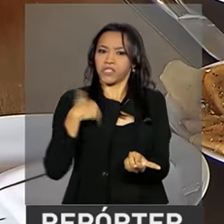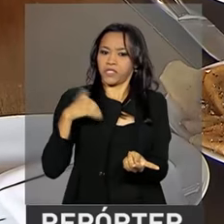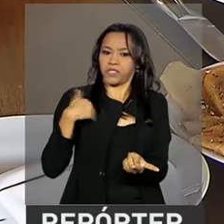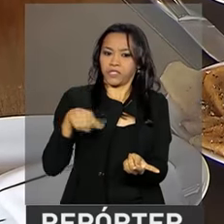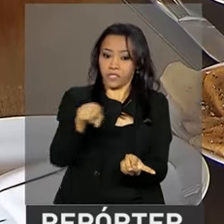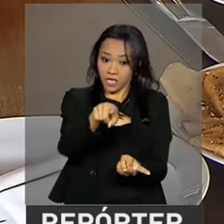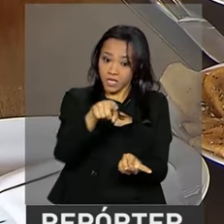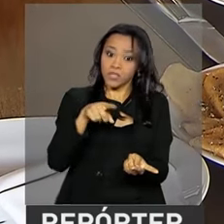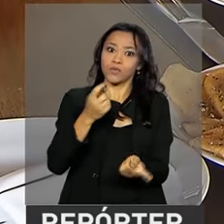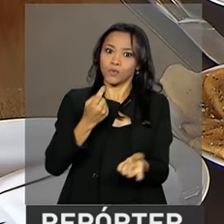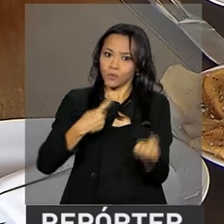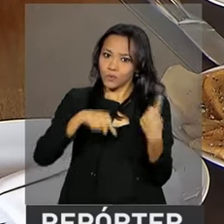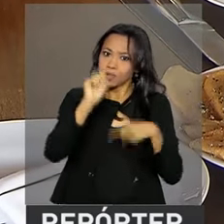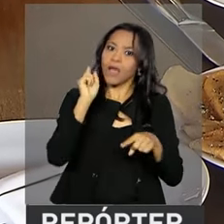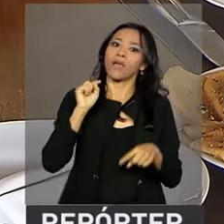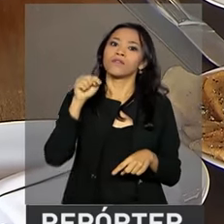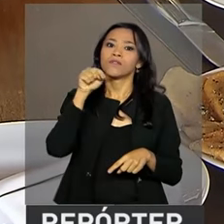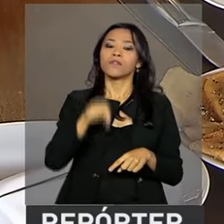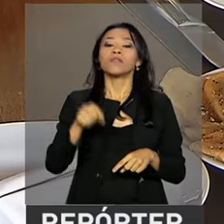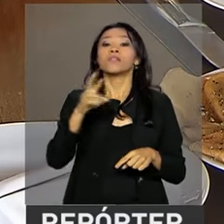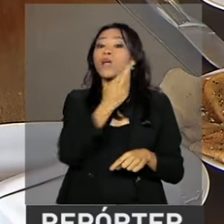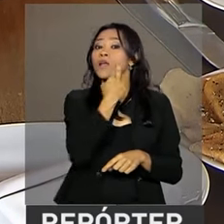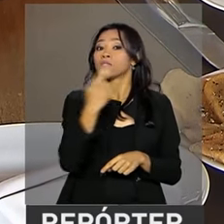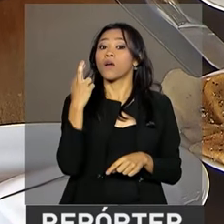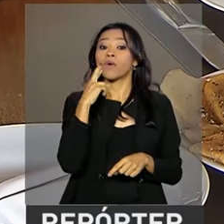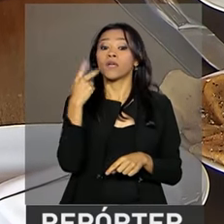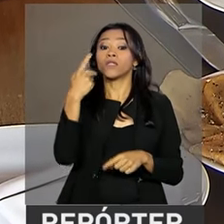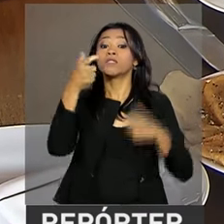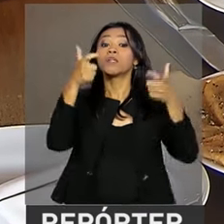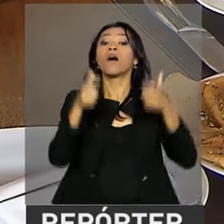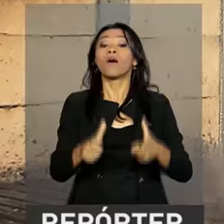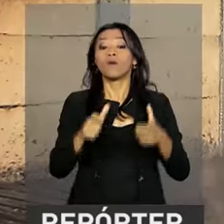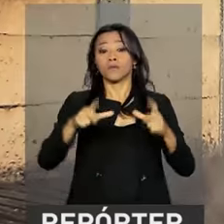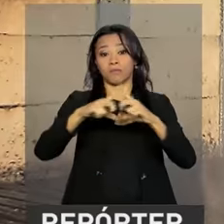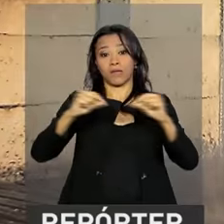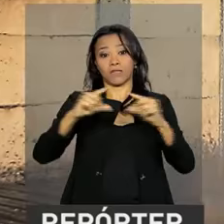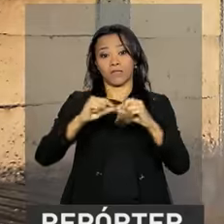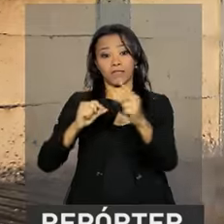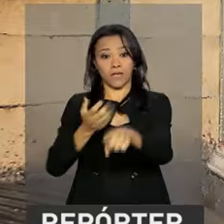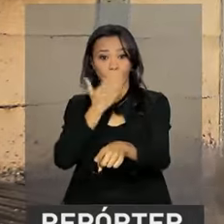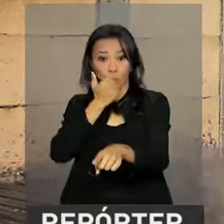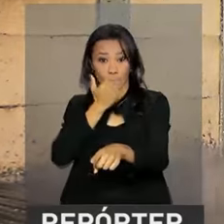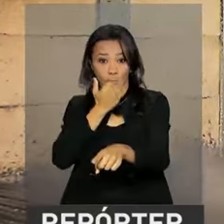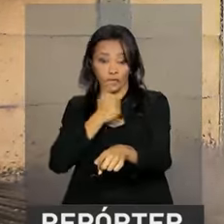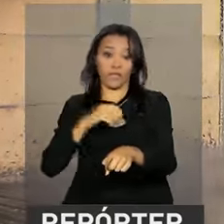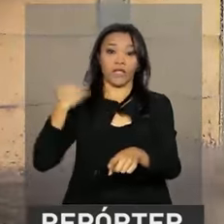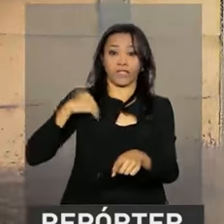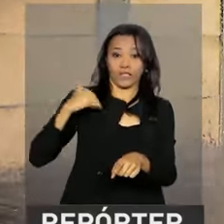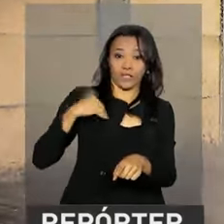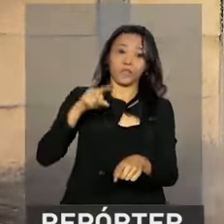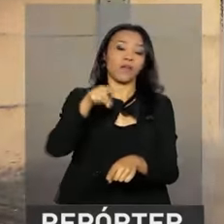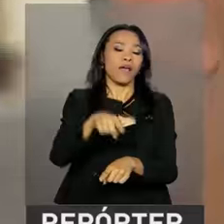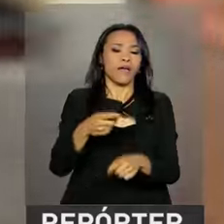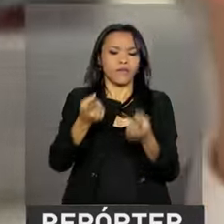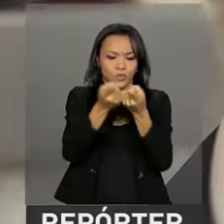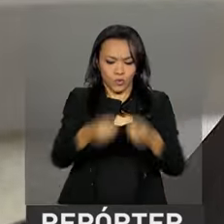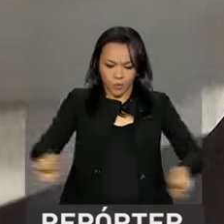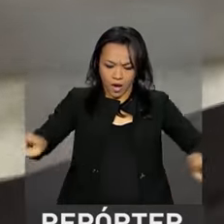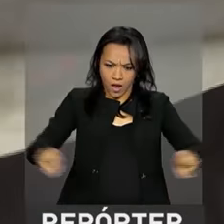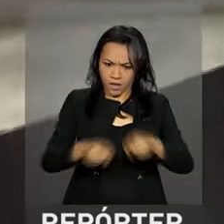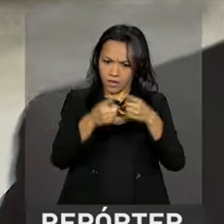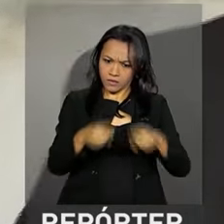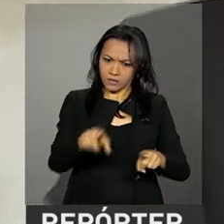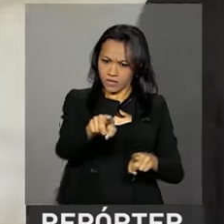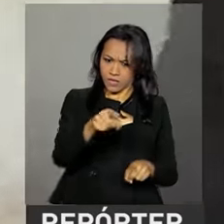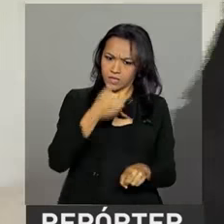iguarias fazem sucesso neste restaurante de comida argentina em Brasília. O jeito porenho de fazer o churrasco chamou a